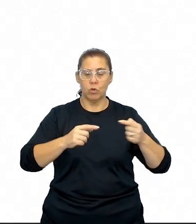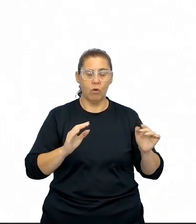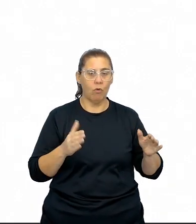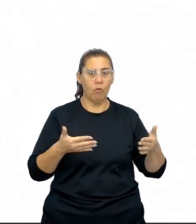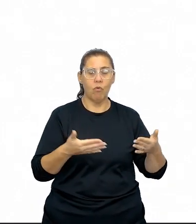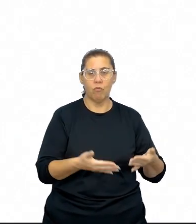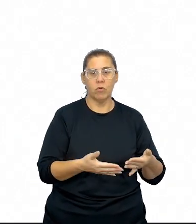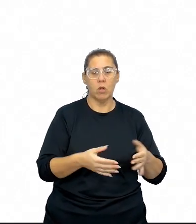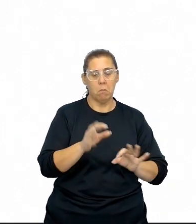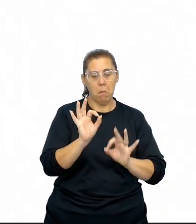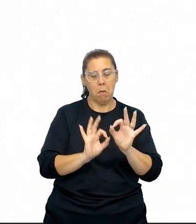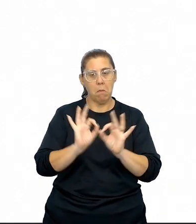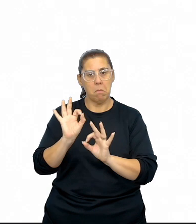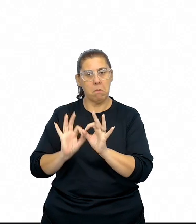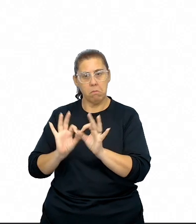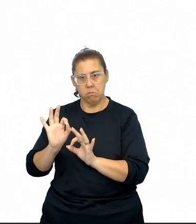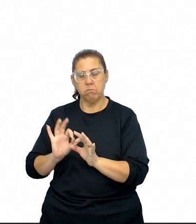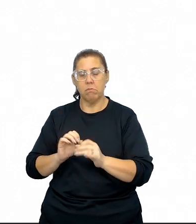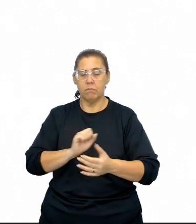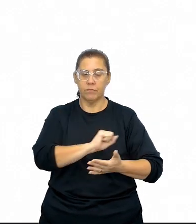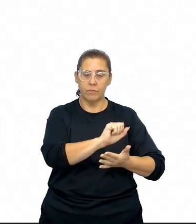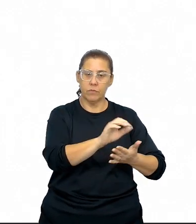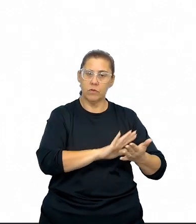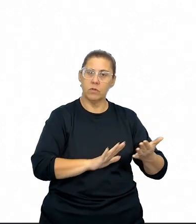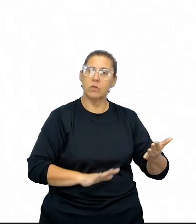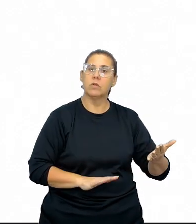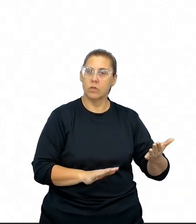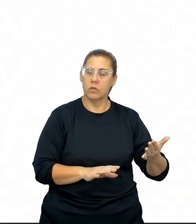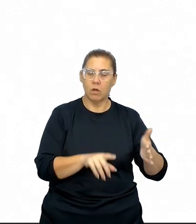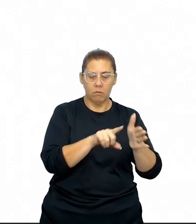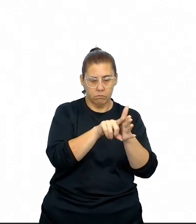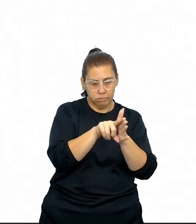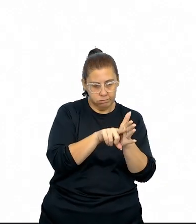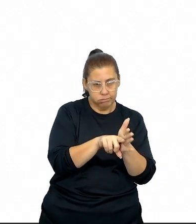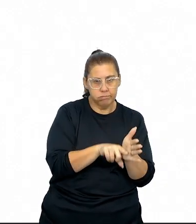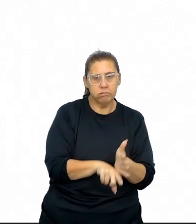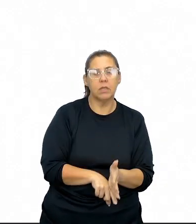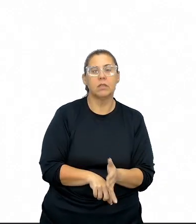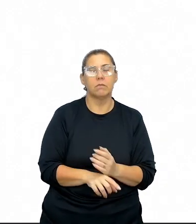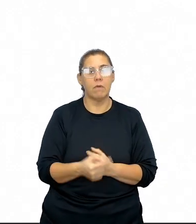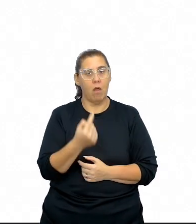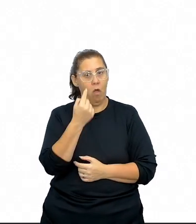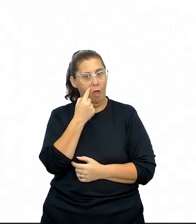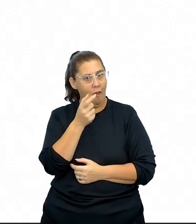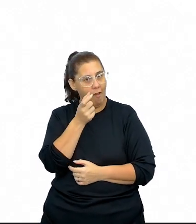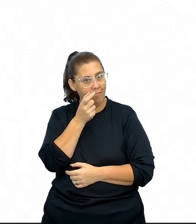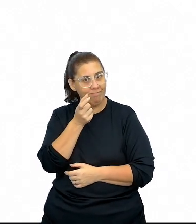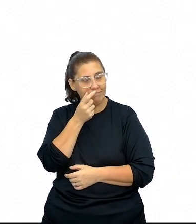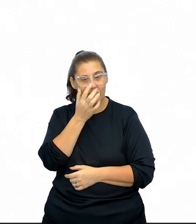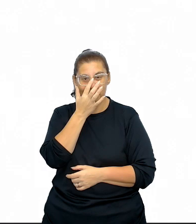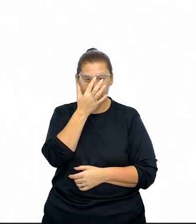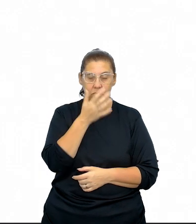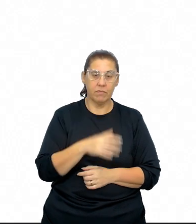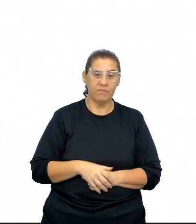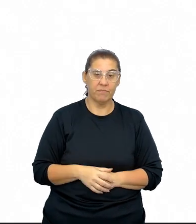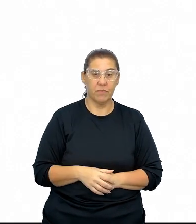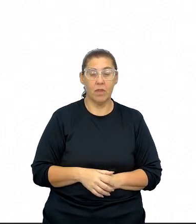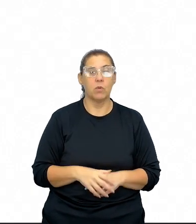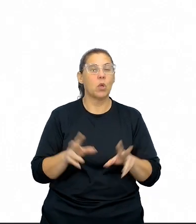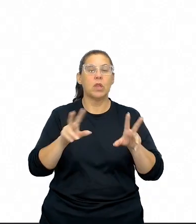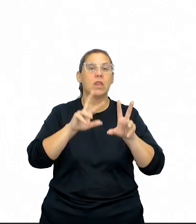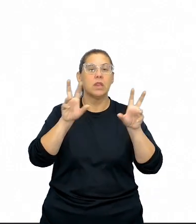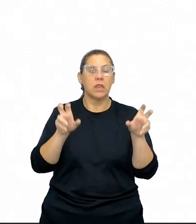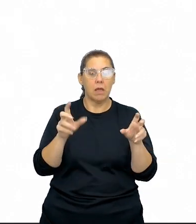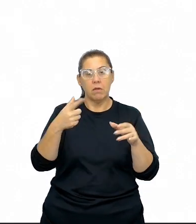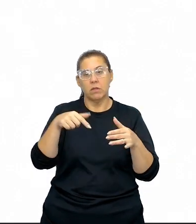voltadas ao planejamento de atividades investigativas. Então, olha que interessante, né, que são esses temas que